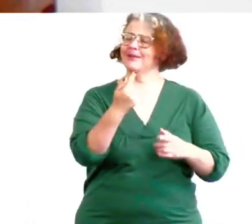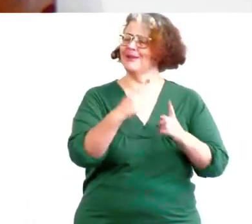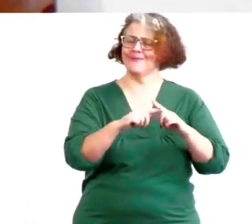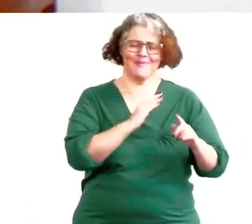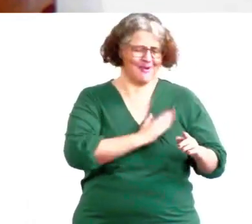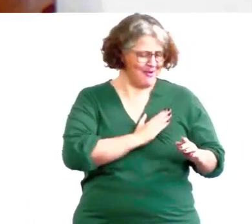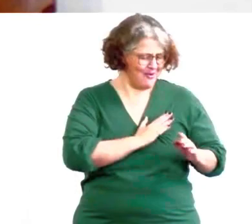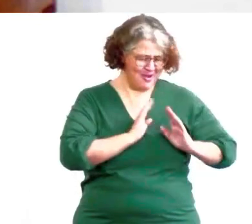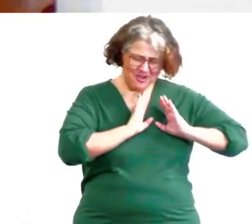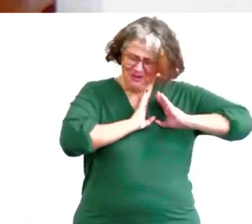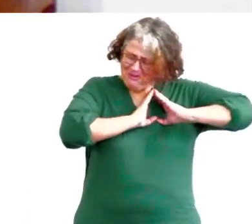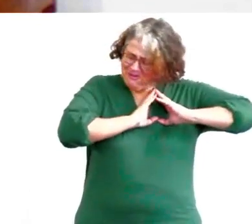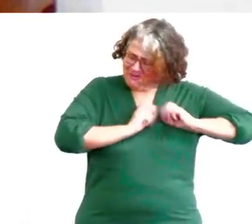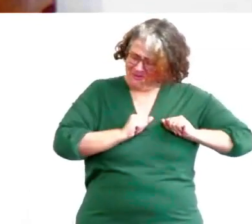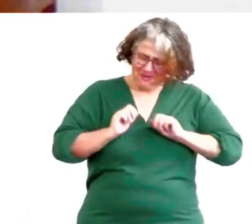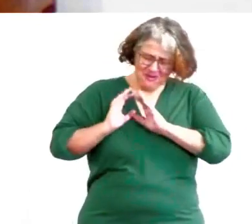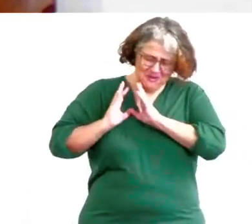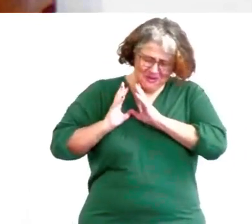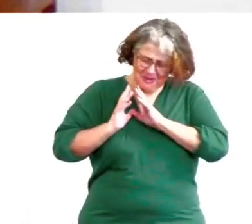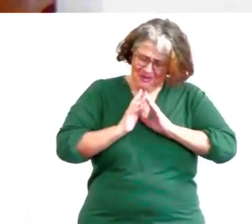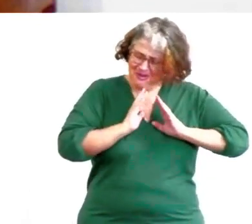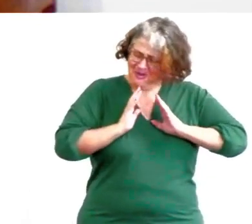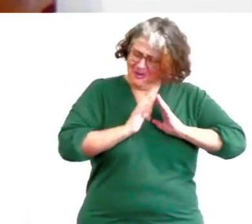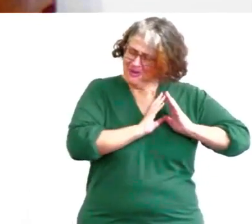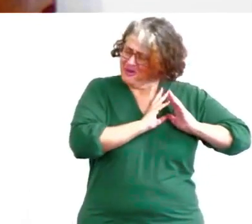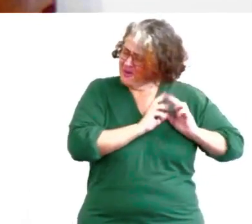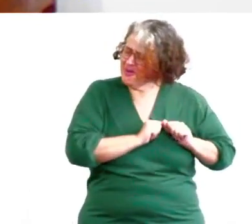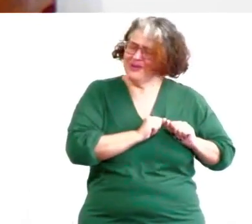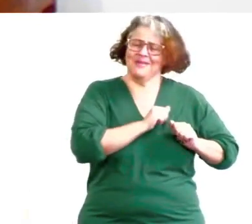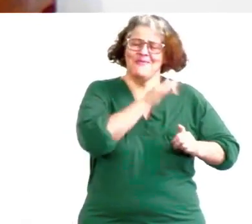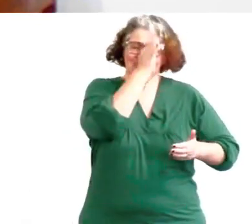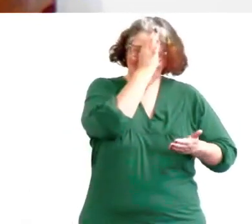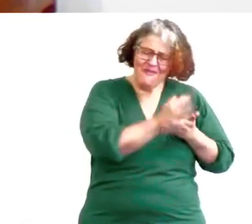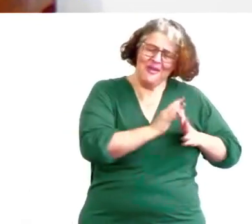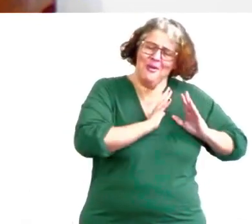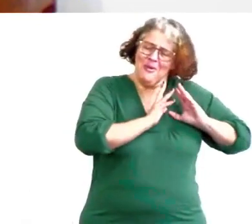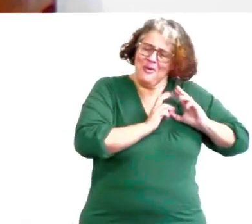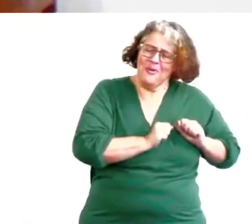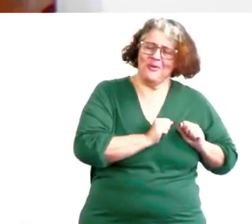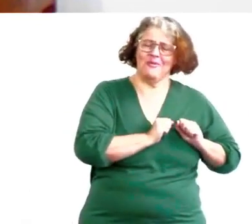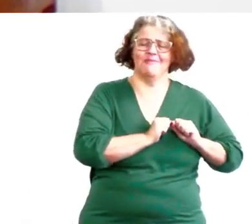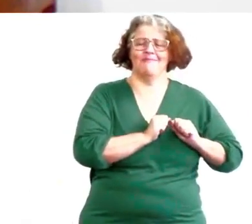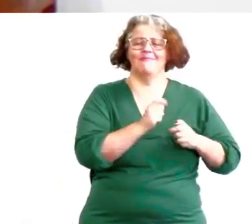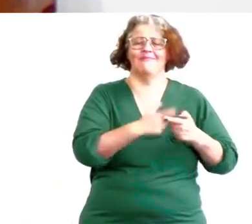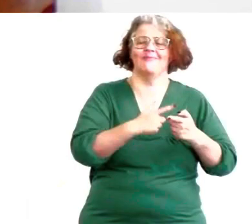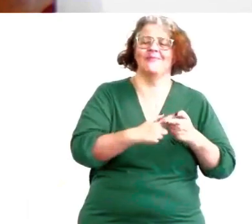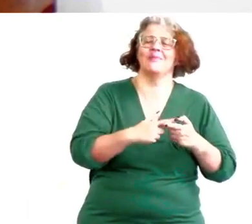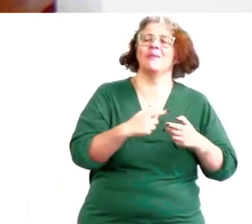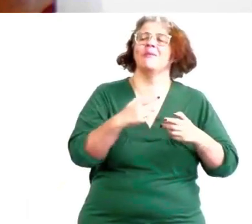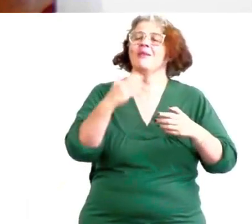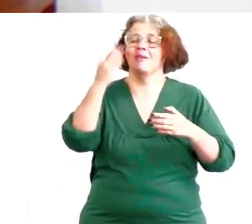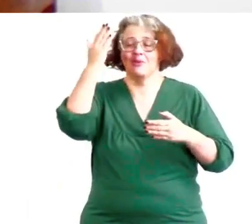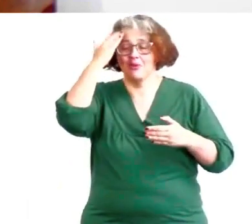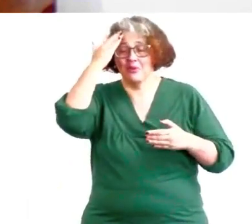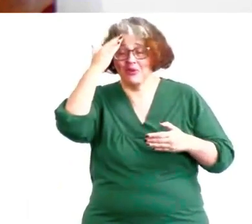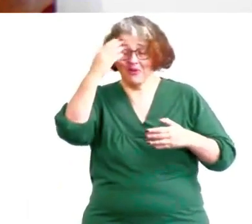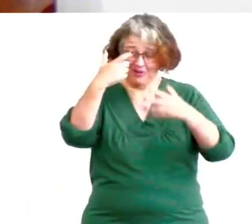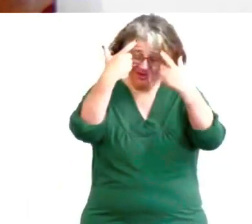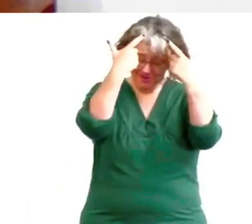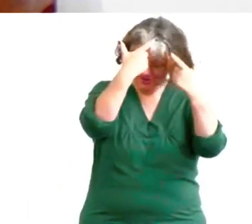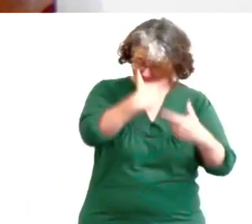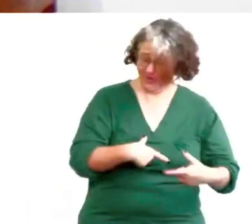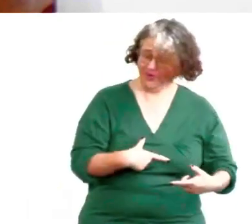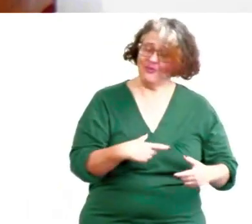toda a alma, de todo o entendimento, precisa ser para Ti, com aquilo que somos, com aquilo que pensamos, com aquilo